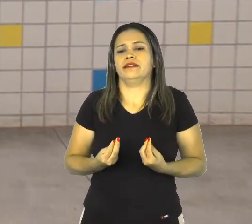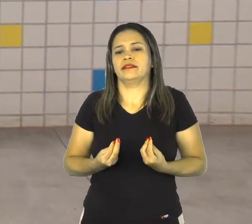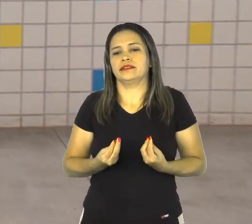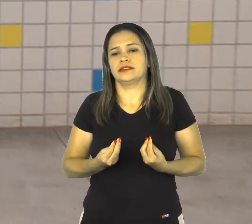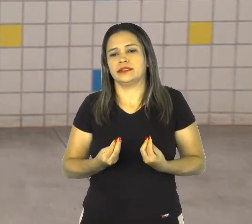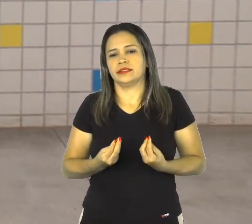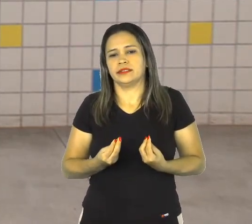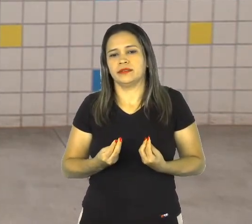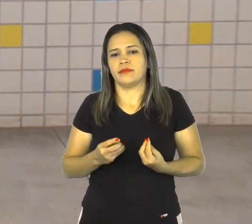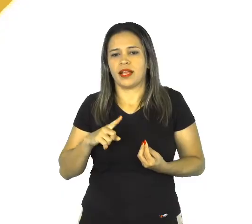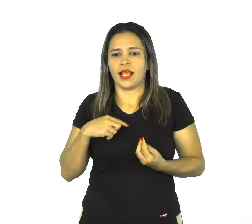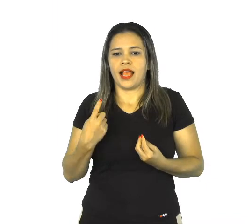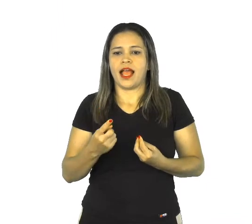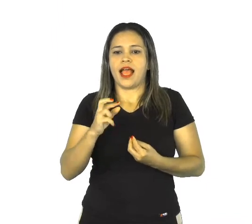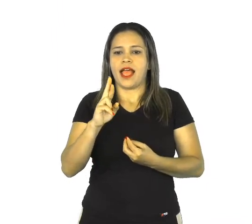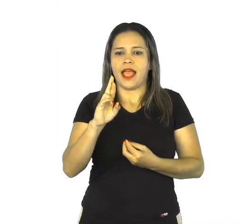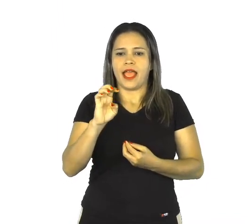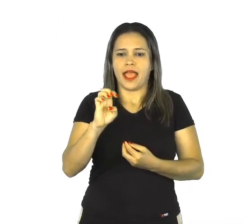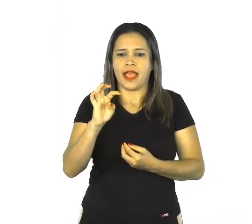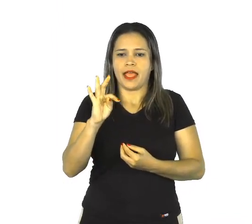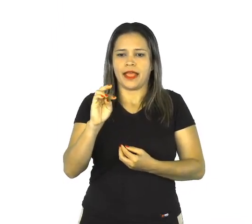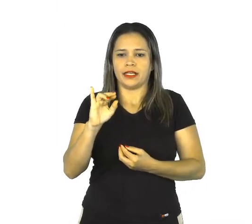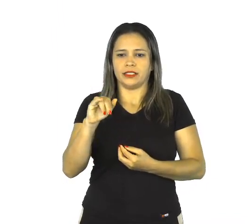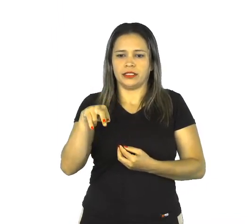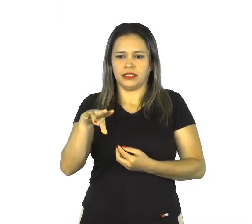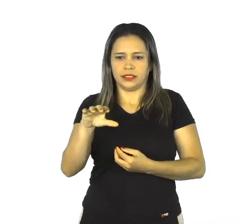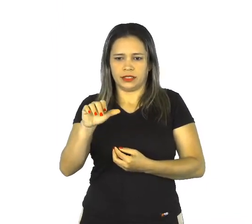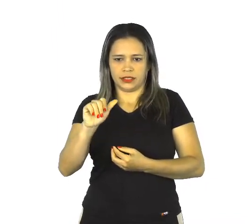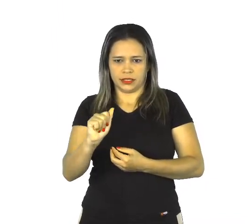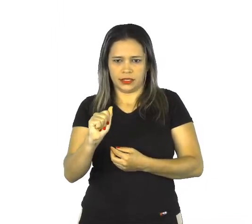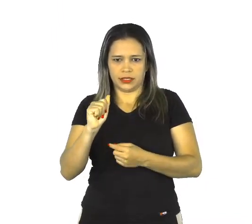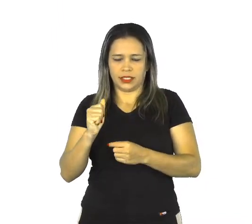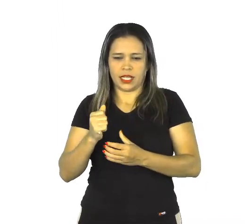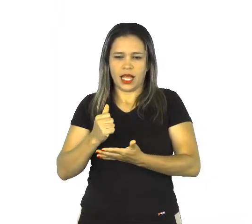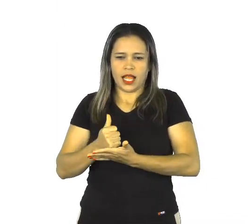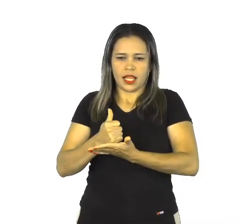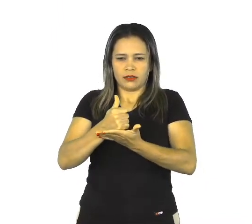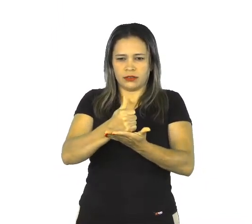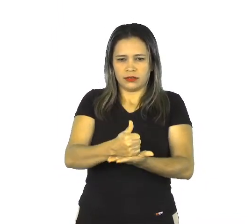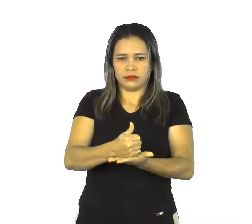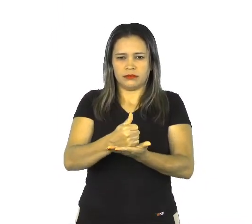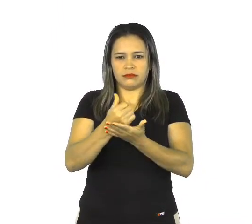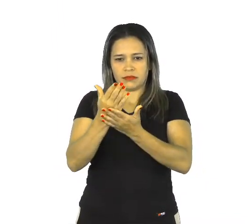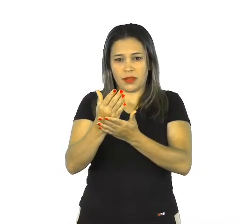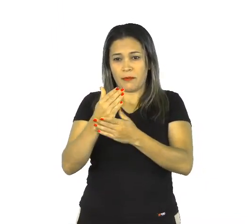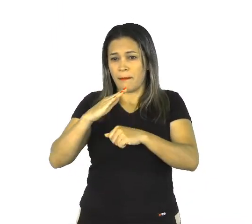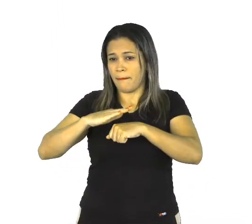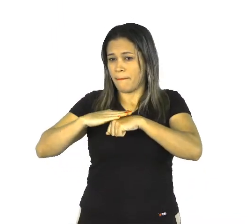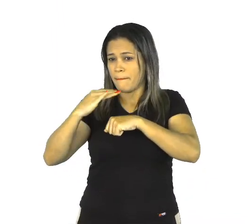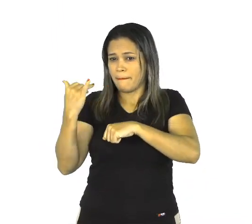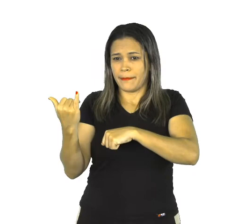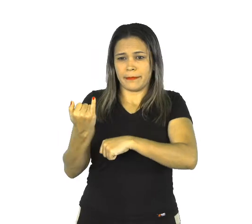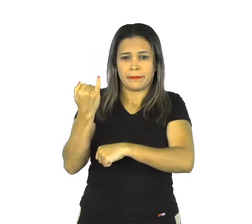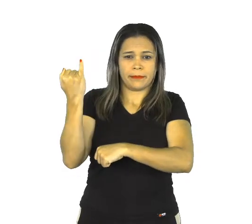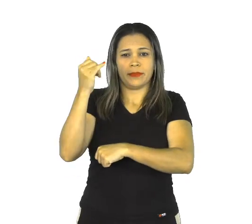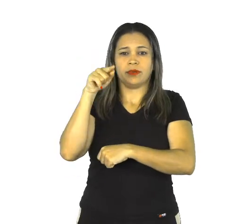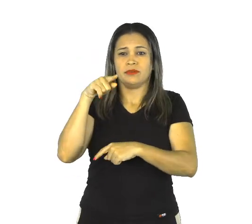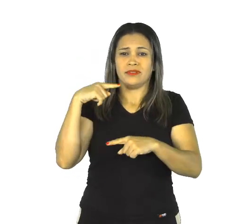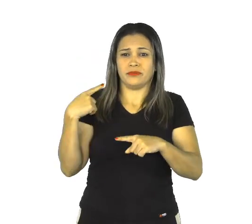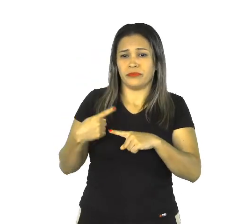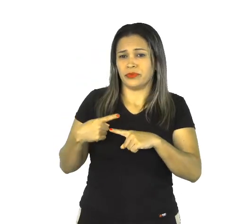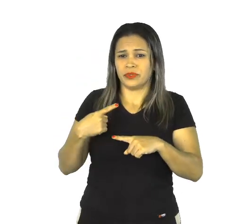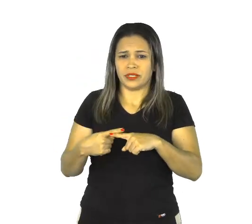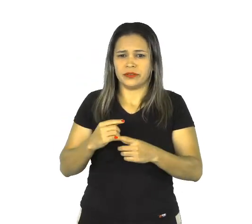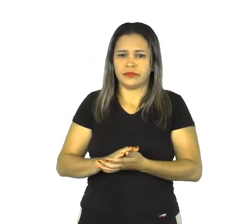A retina. A retina também, ela é um dos componentes de maior importância dentro do nosso olho. Por quê?